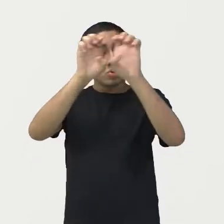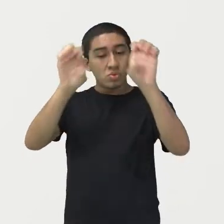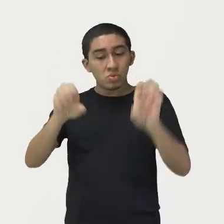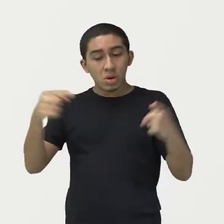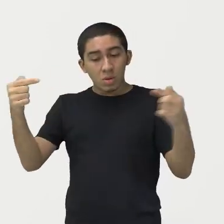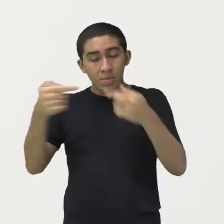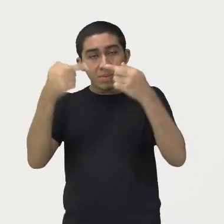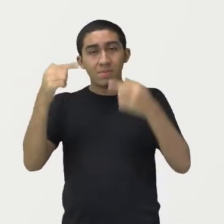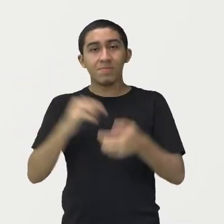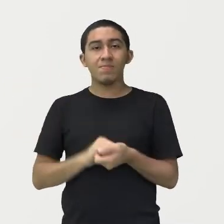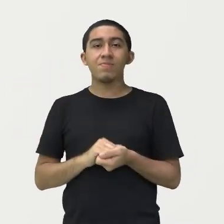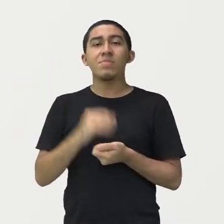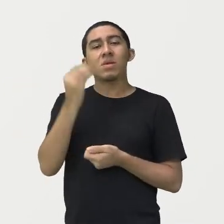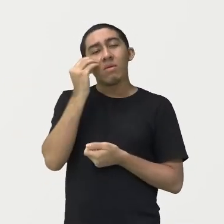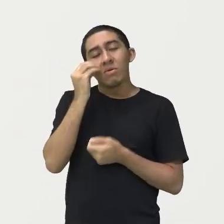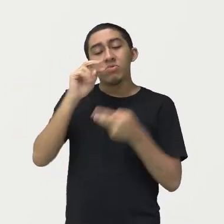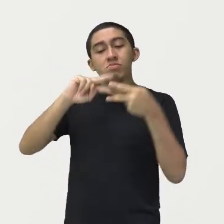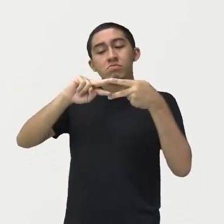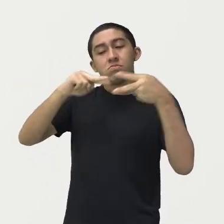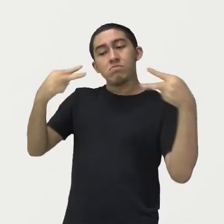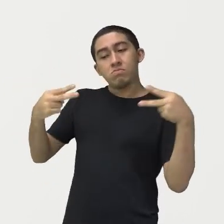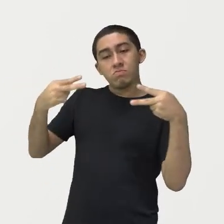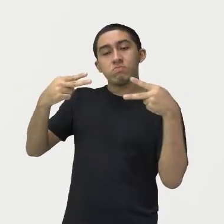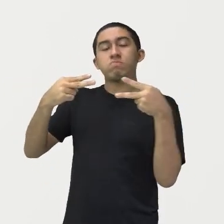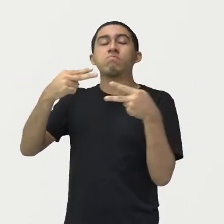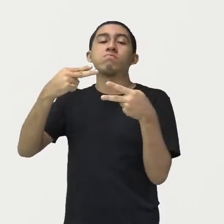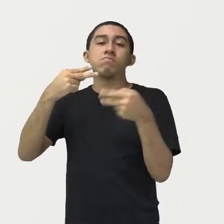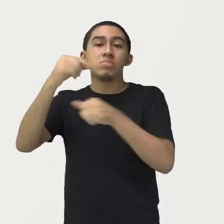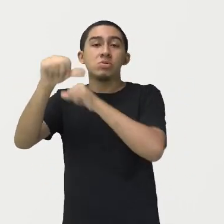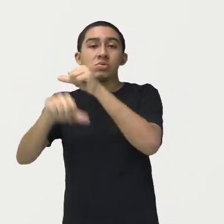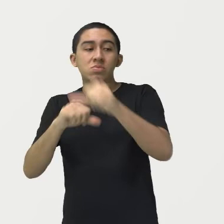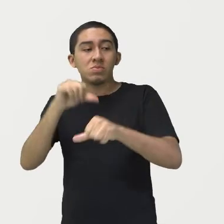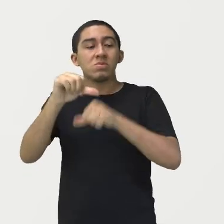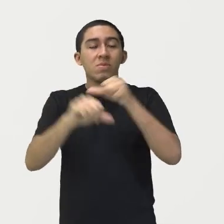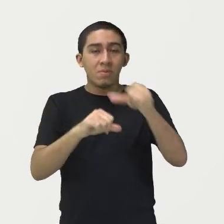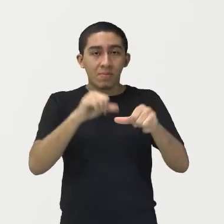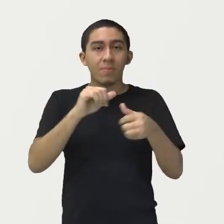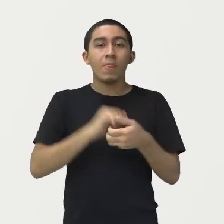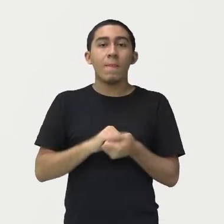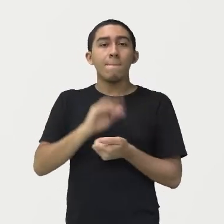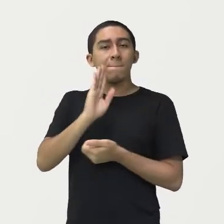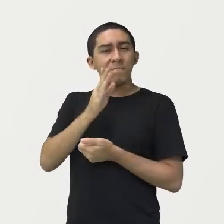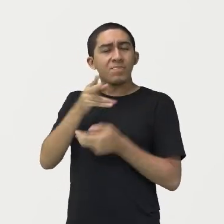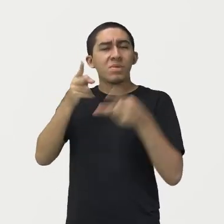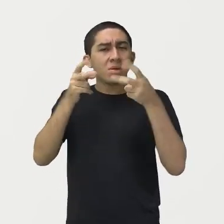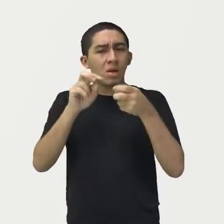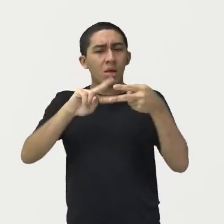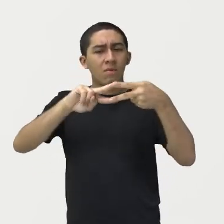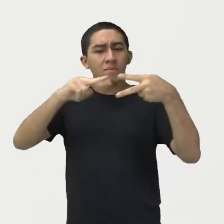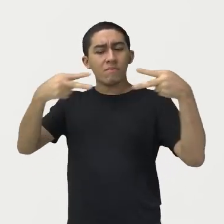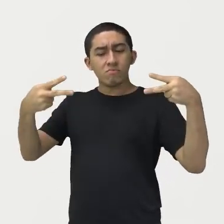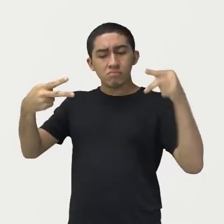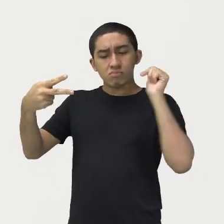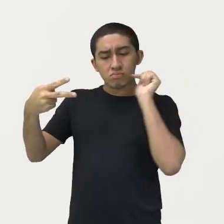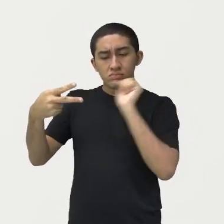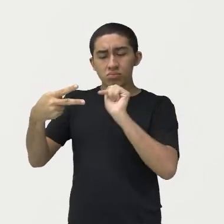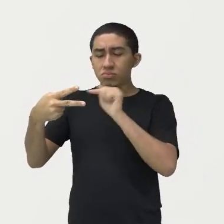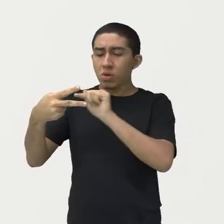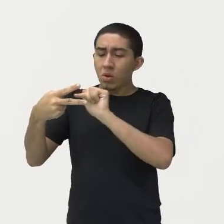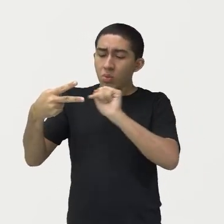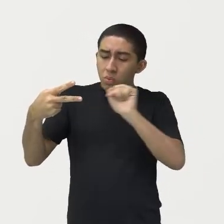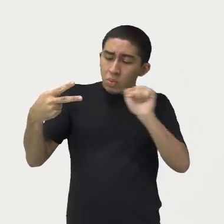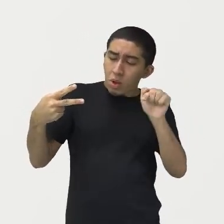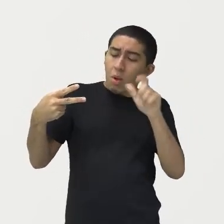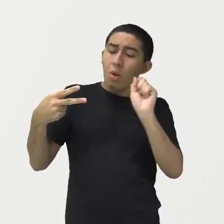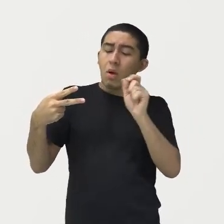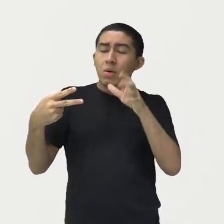está vendo agora mutações cromossômicas. A gente viu mutações lá na fita de DNA, o que pode acontecer, e